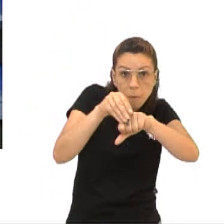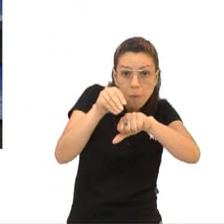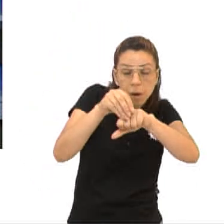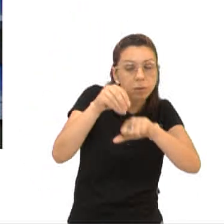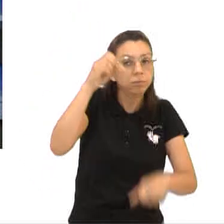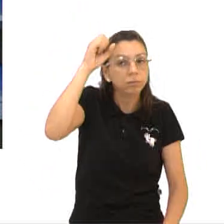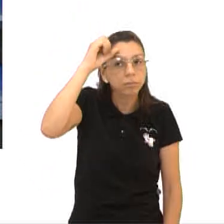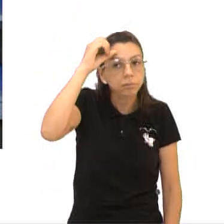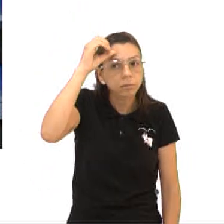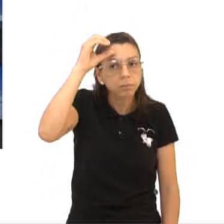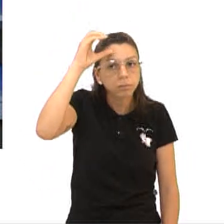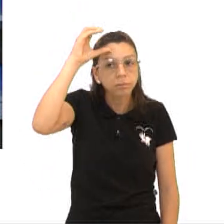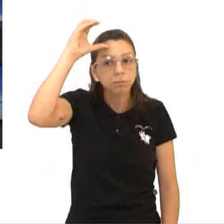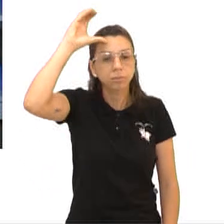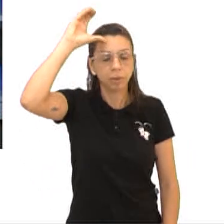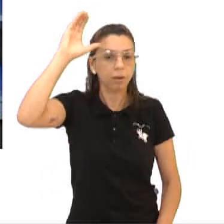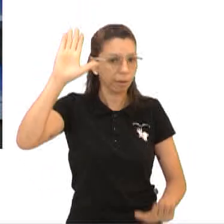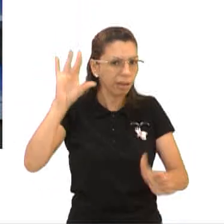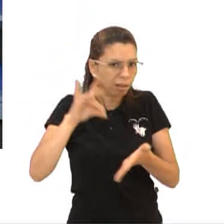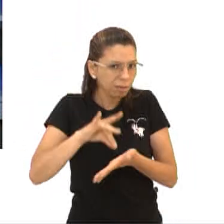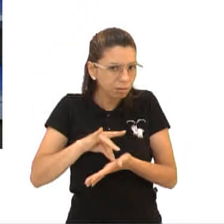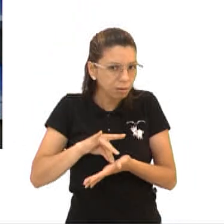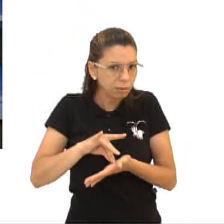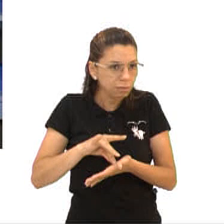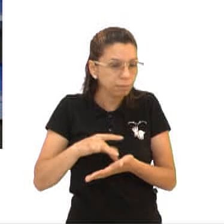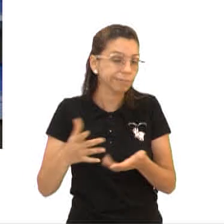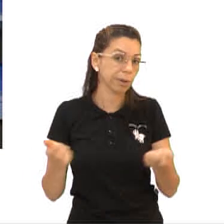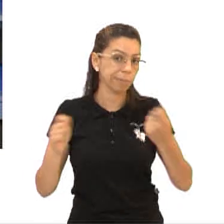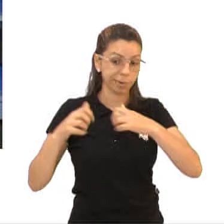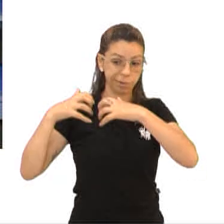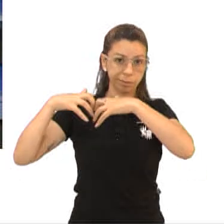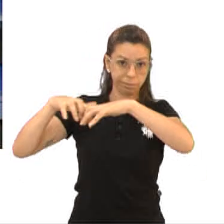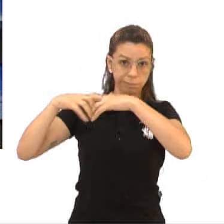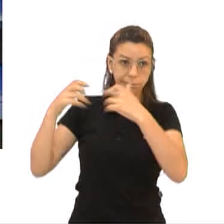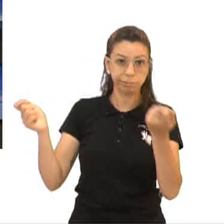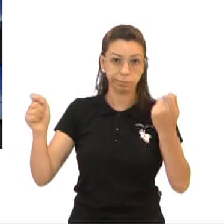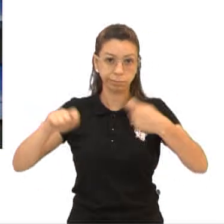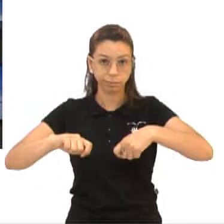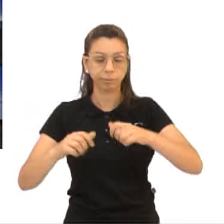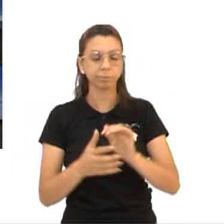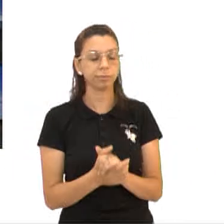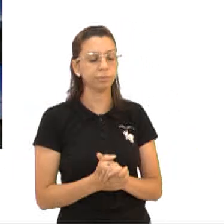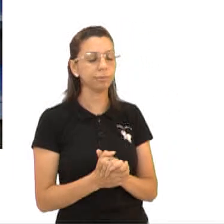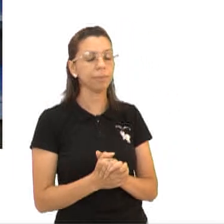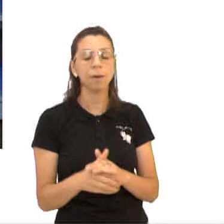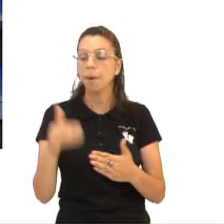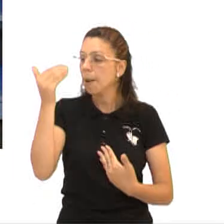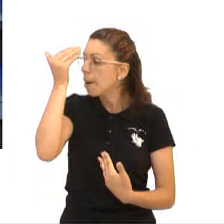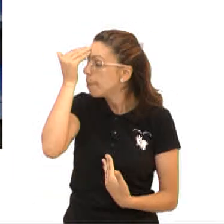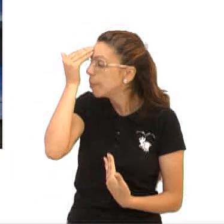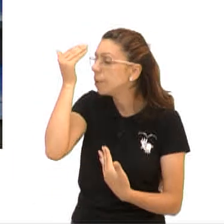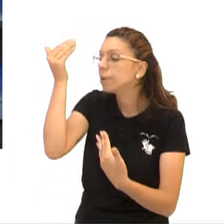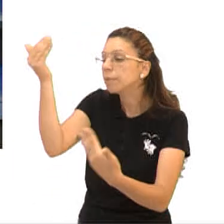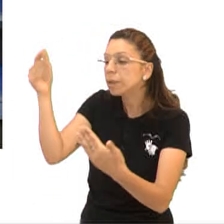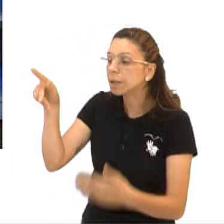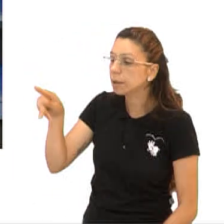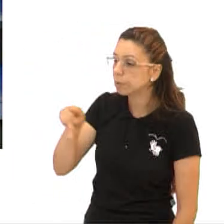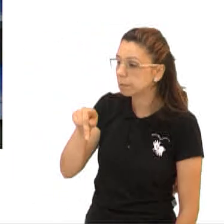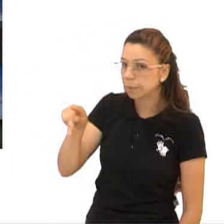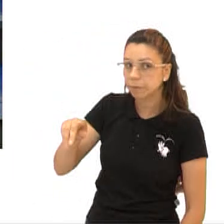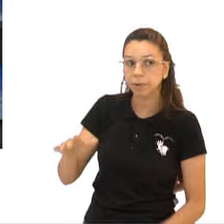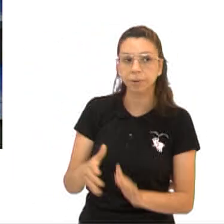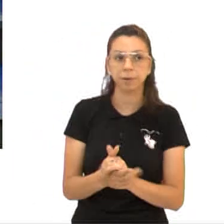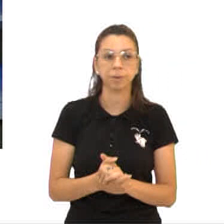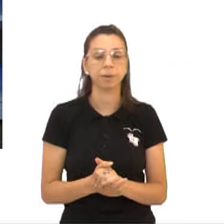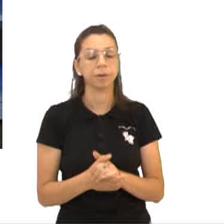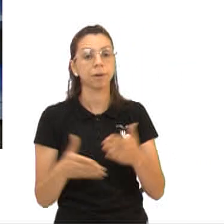absorvendo, ele é fidedigno? Essa é uma reflexão necessária. Muito obrigado, professor Eloy. Pessoal, só uma última